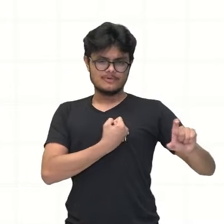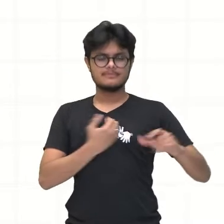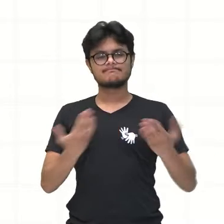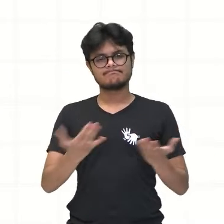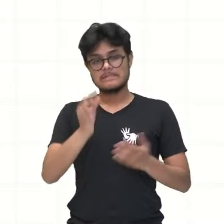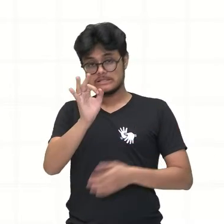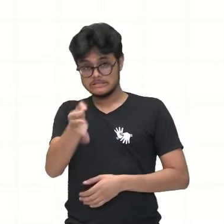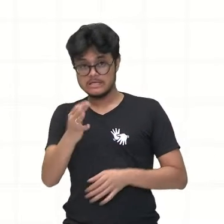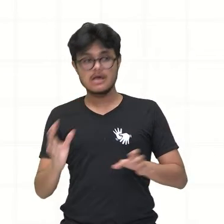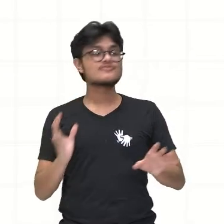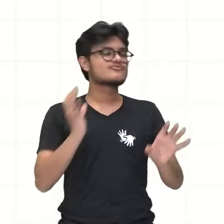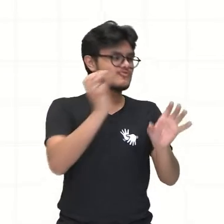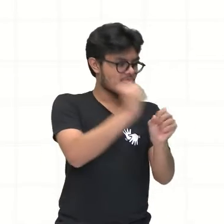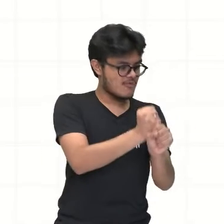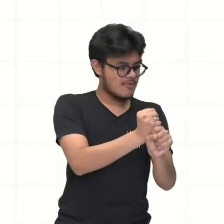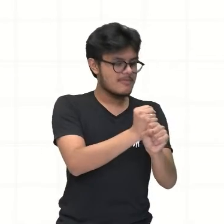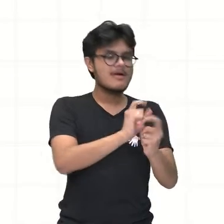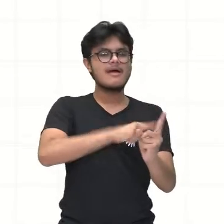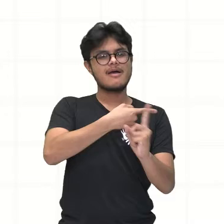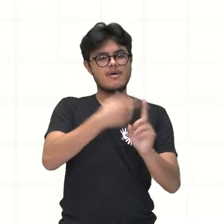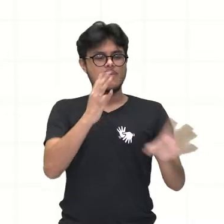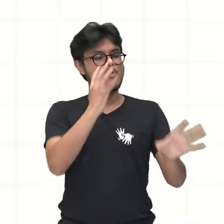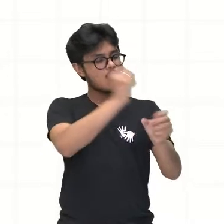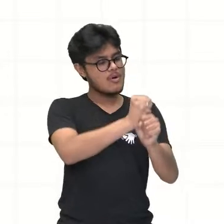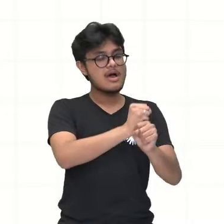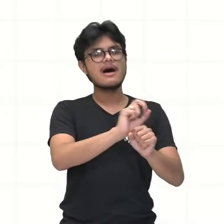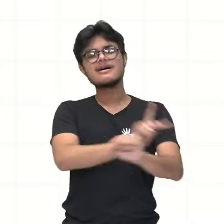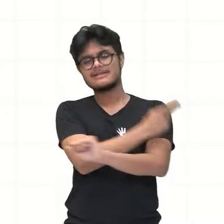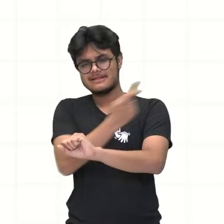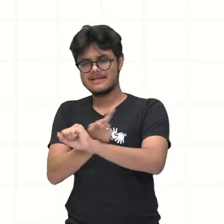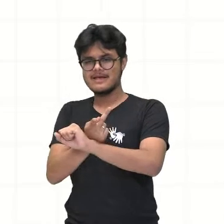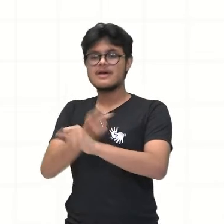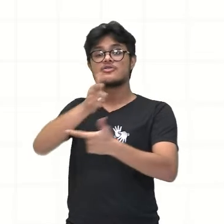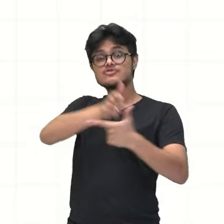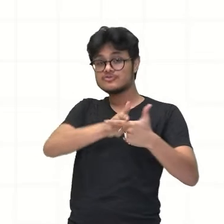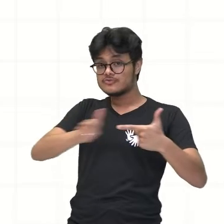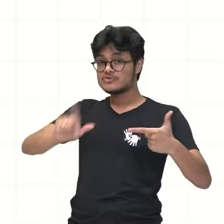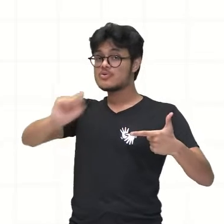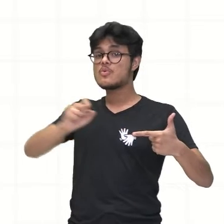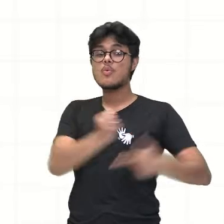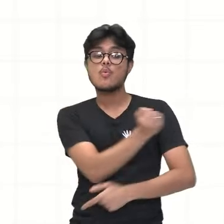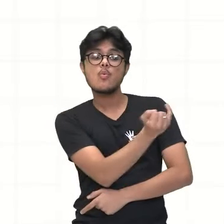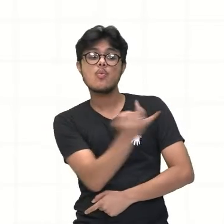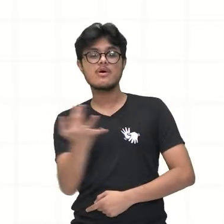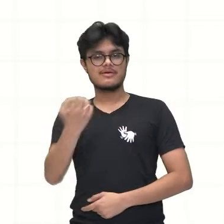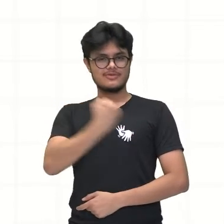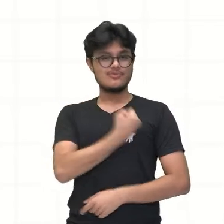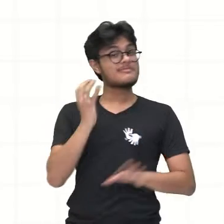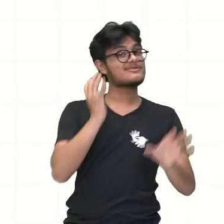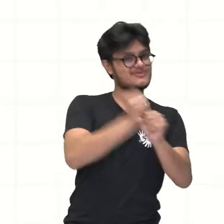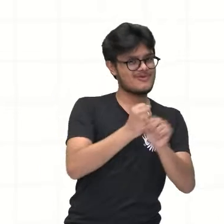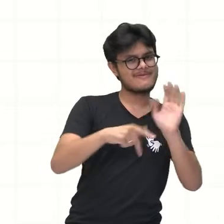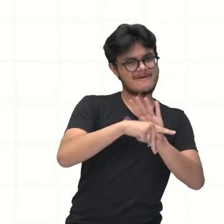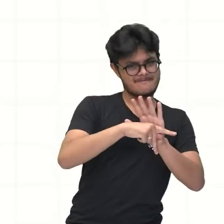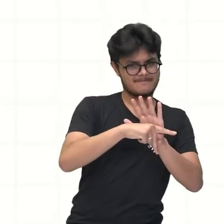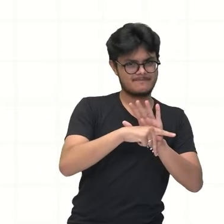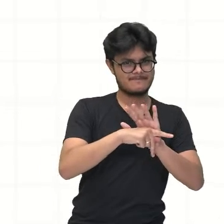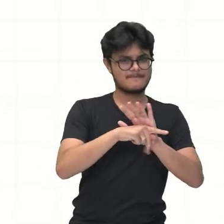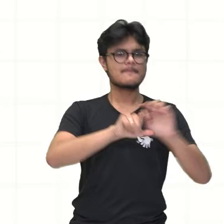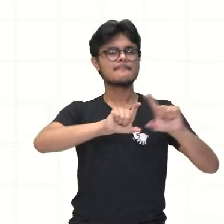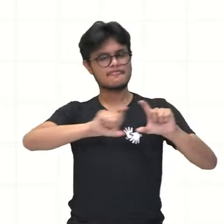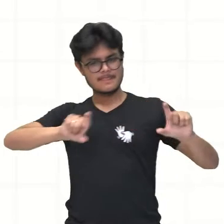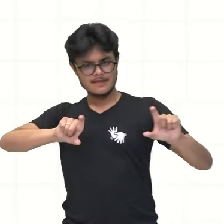vai somar todos os valores e vai dividir pela quantidade de valores que